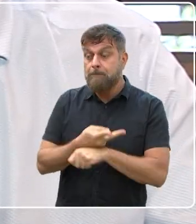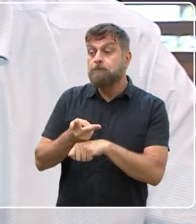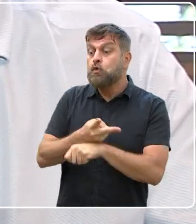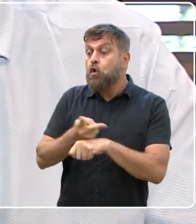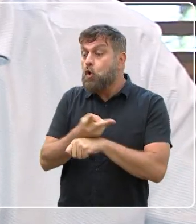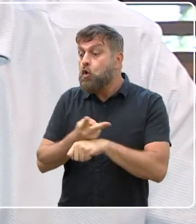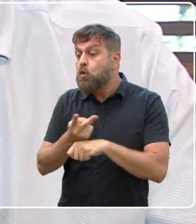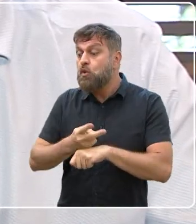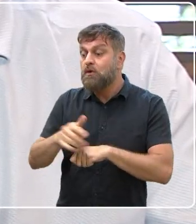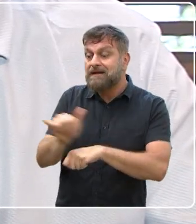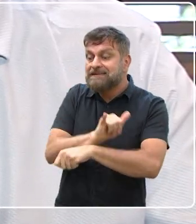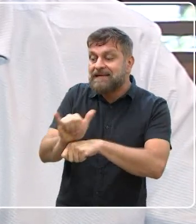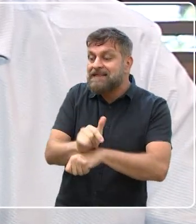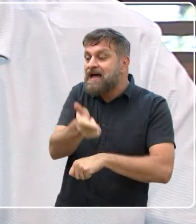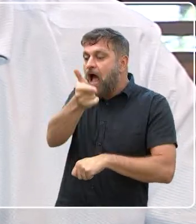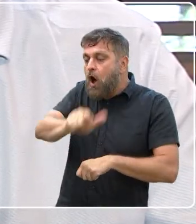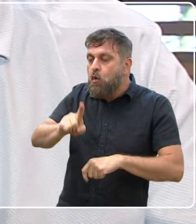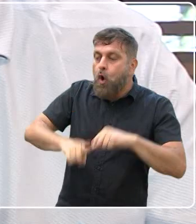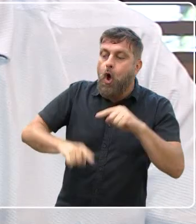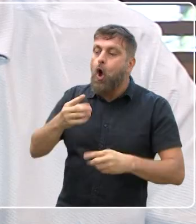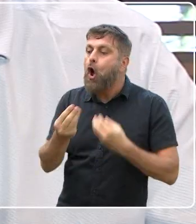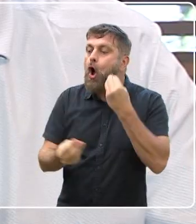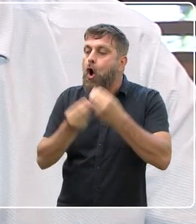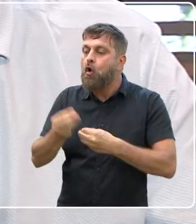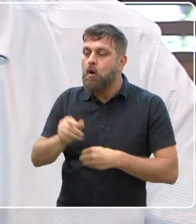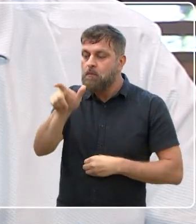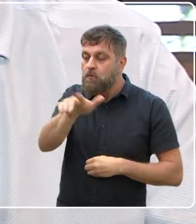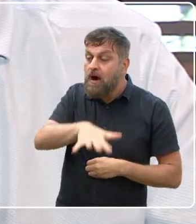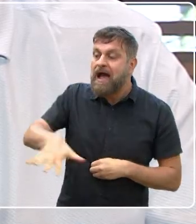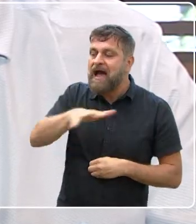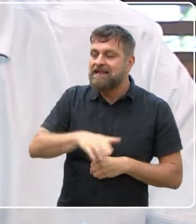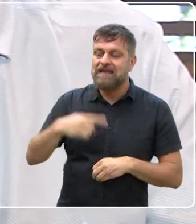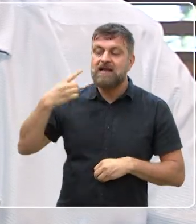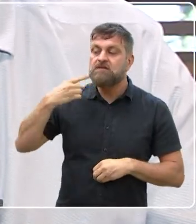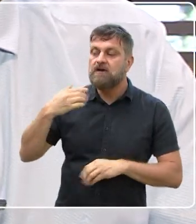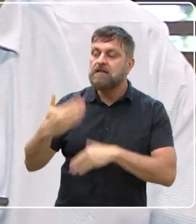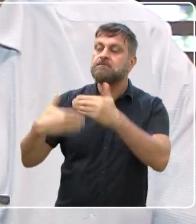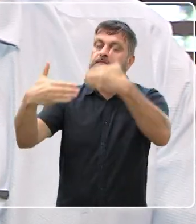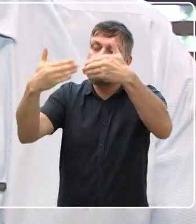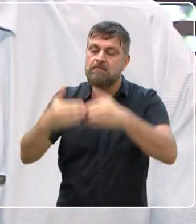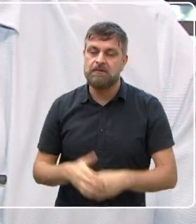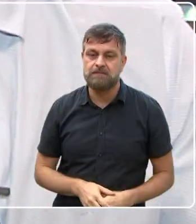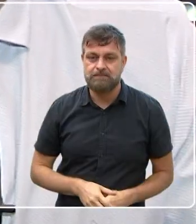buscou outras ferramentas para se especializar e galgar essa carreira?